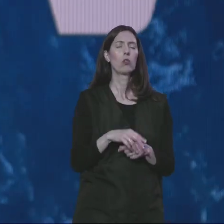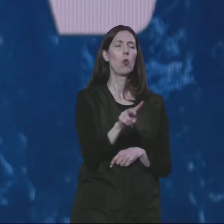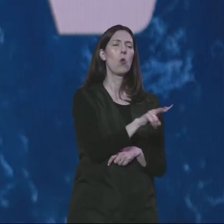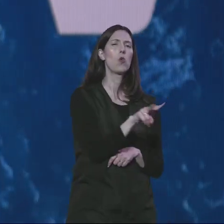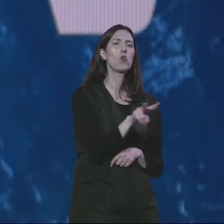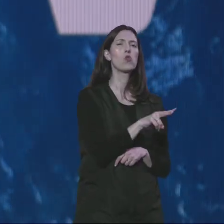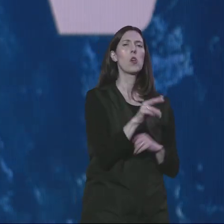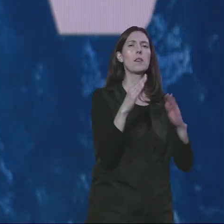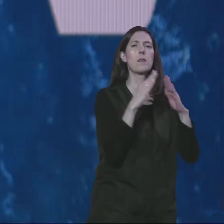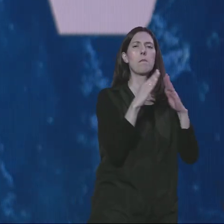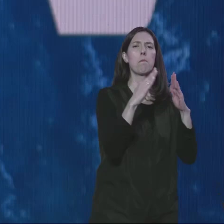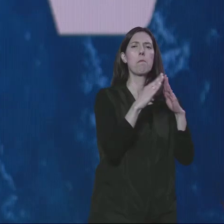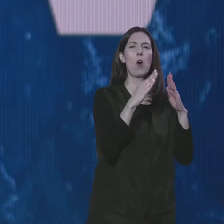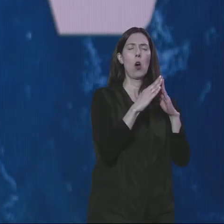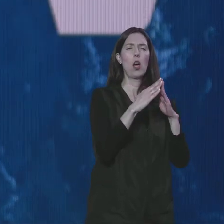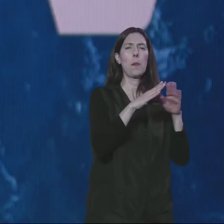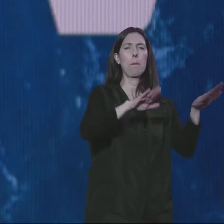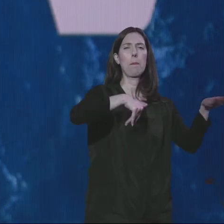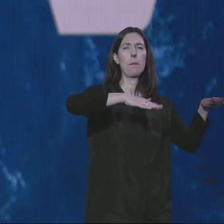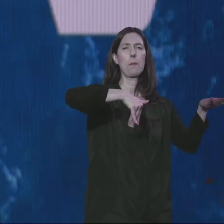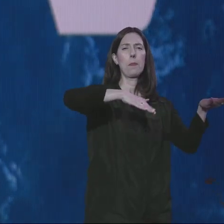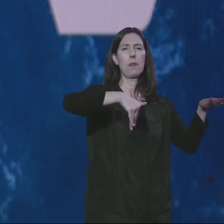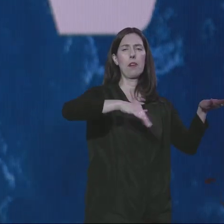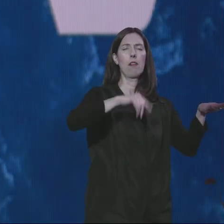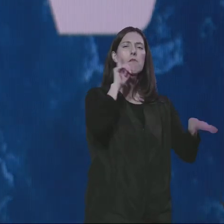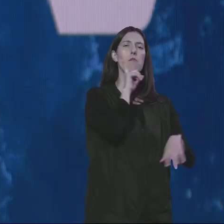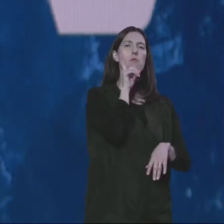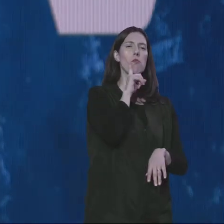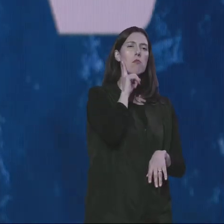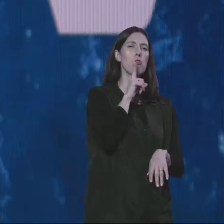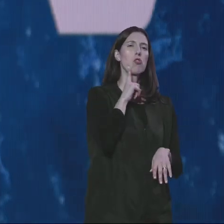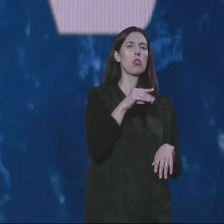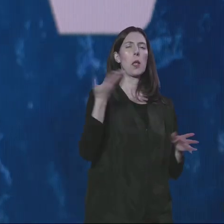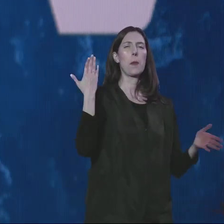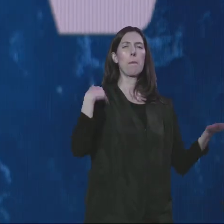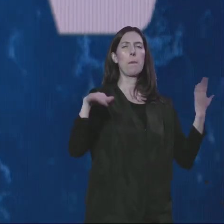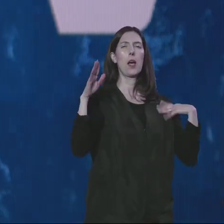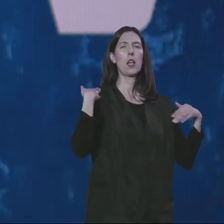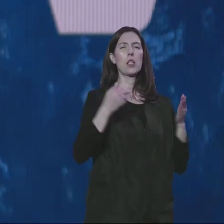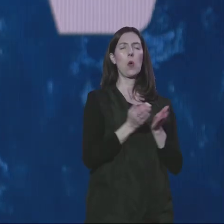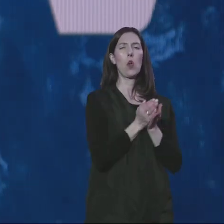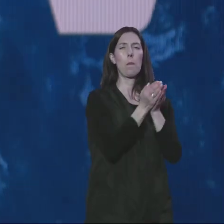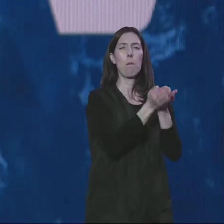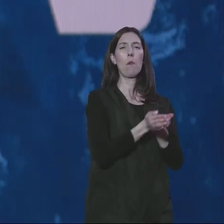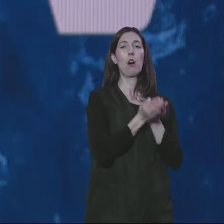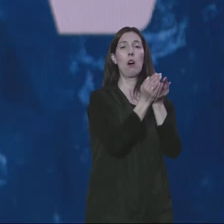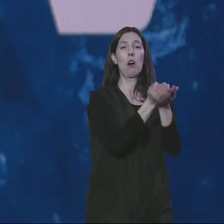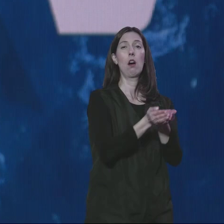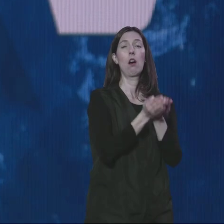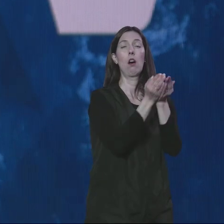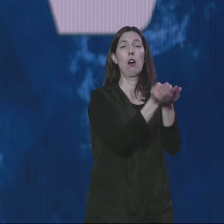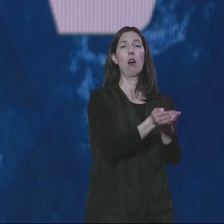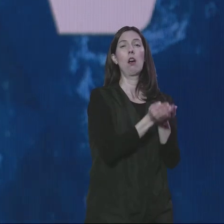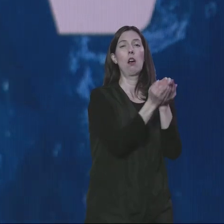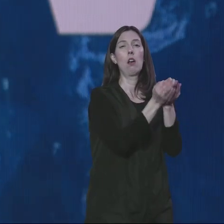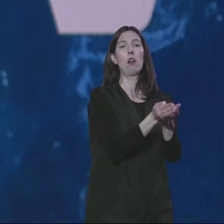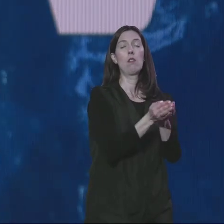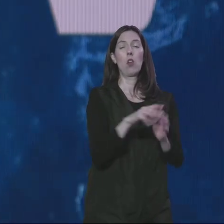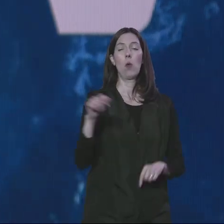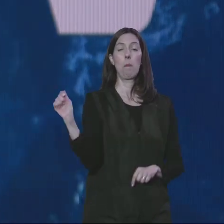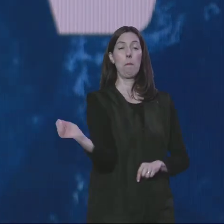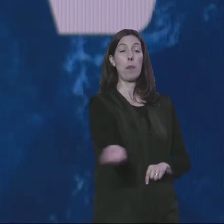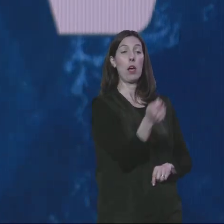numa cidade litorânea na Flórida, onde passeiam em seu iate, jogam